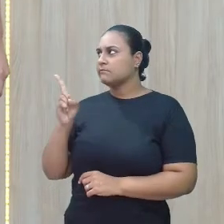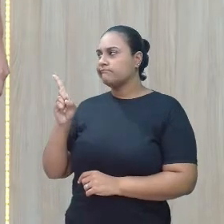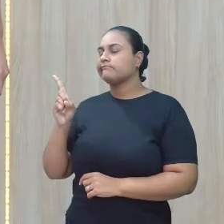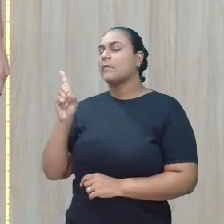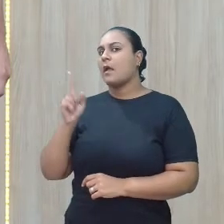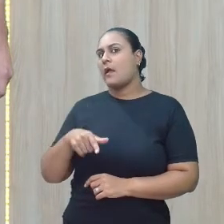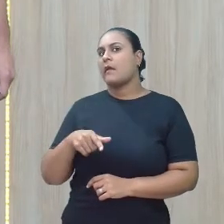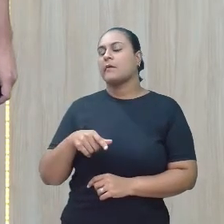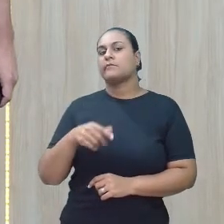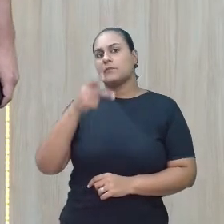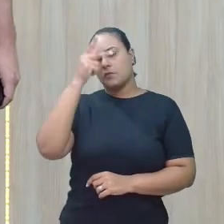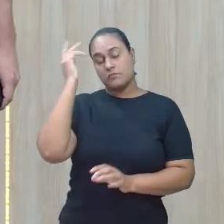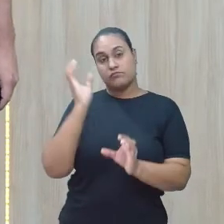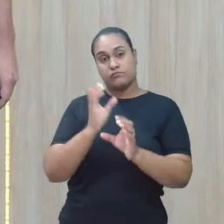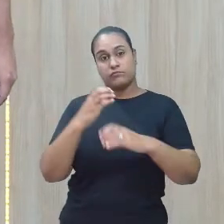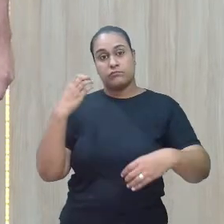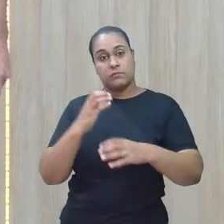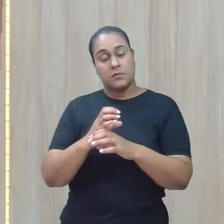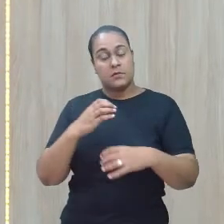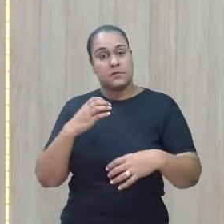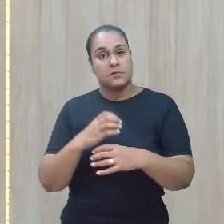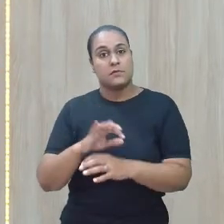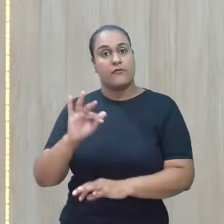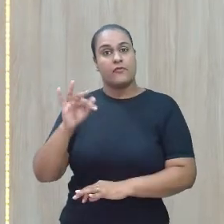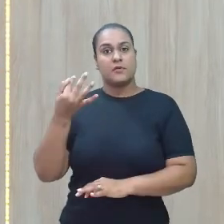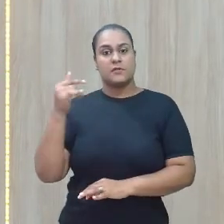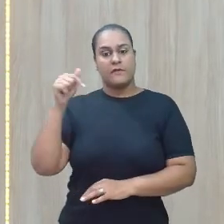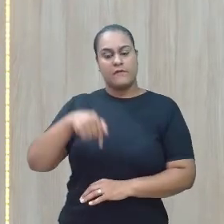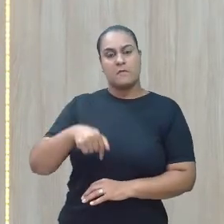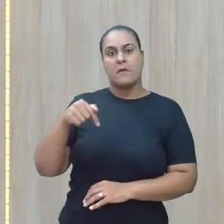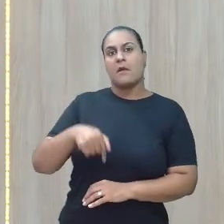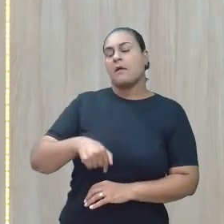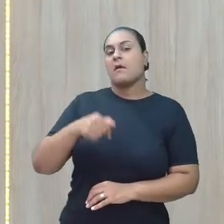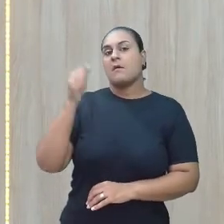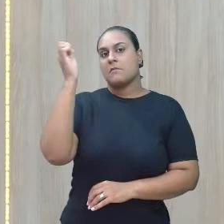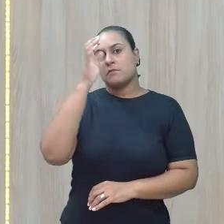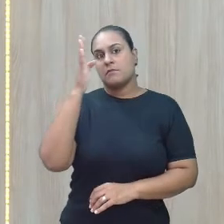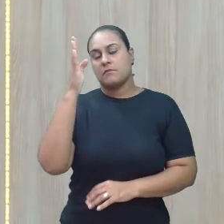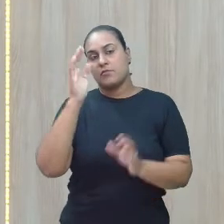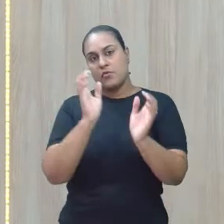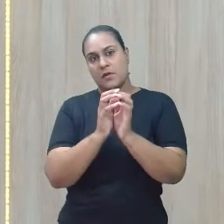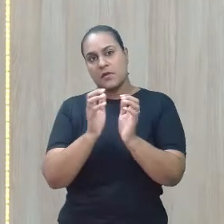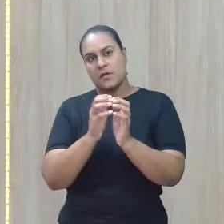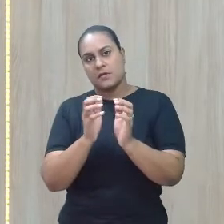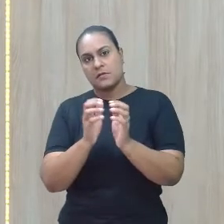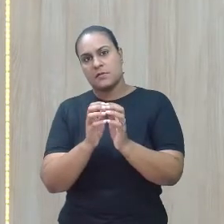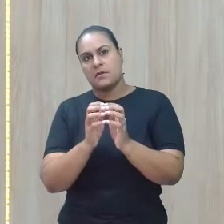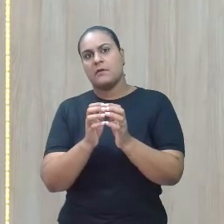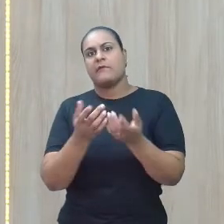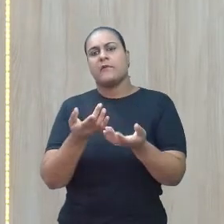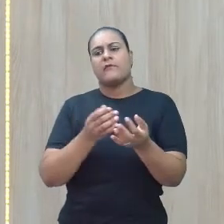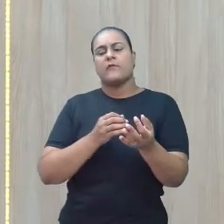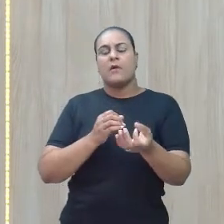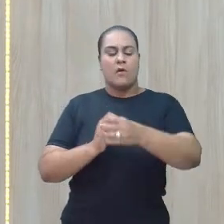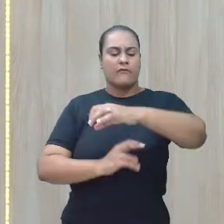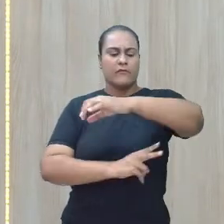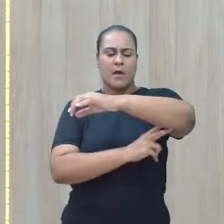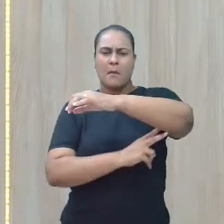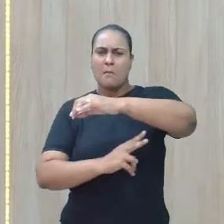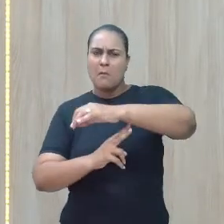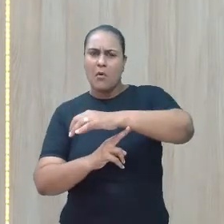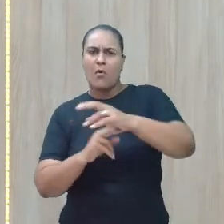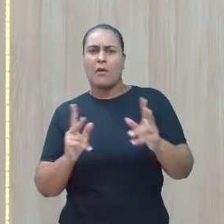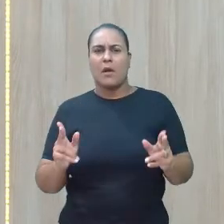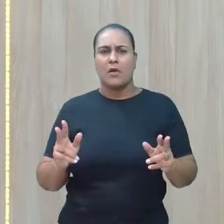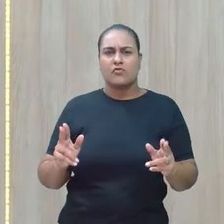engenheiro francês que veio para cá para o Recife e foi responsável por uma série de obras, uma ponte da Caxangá, né, e adicionou elementos ao